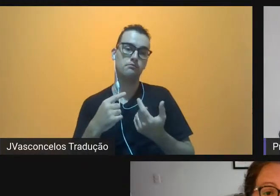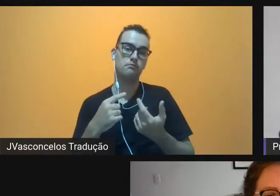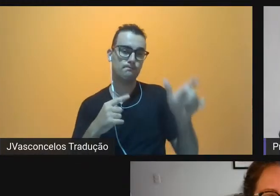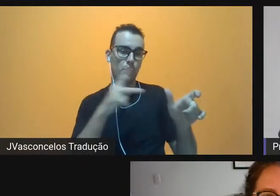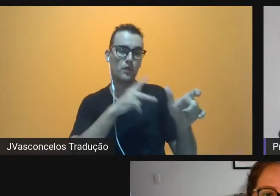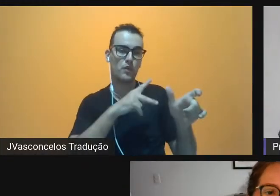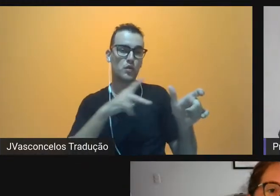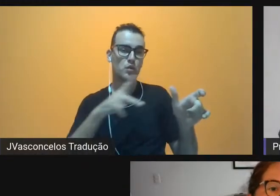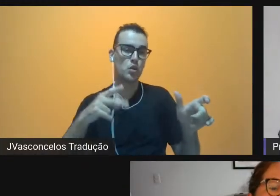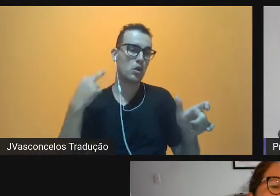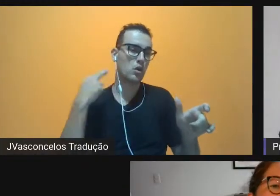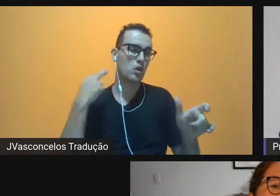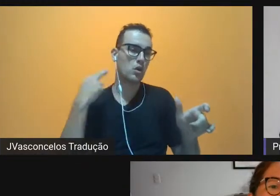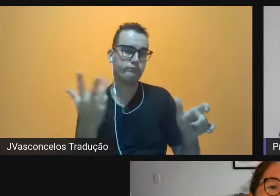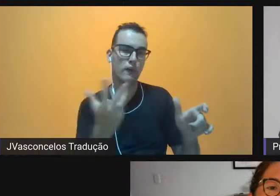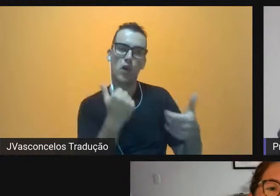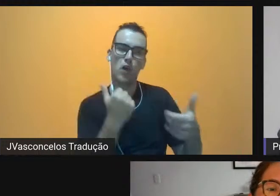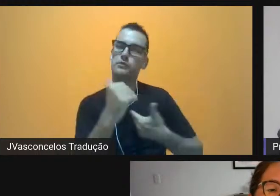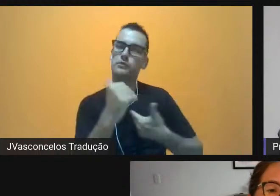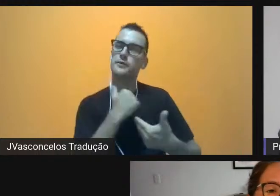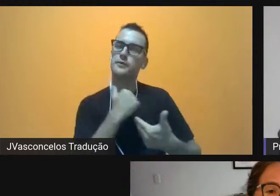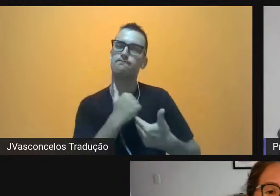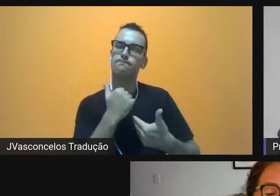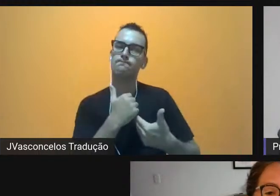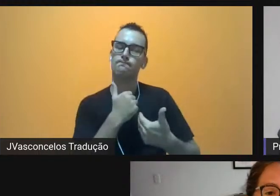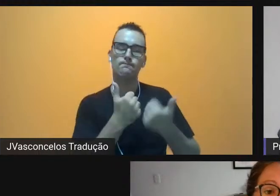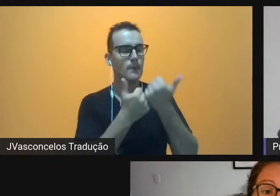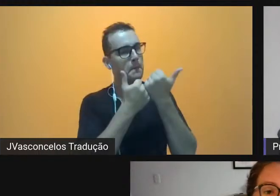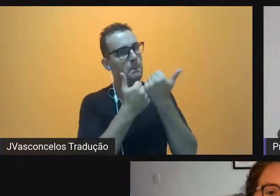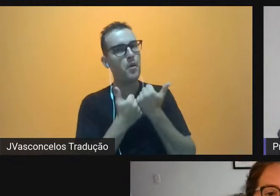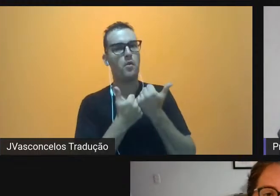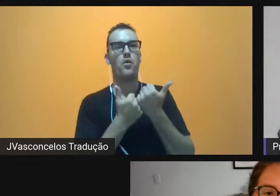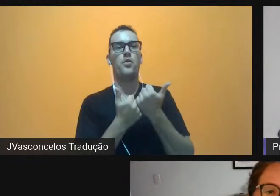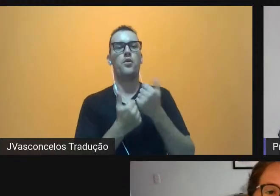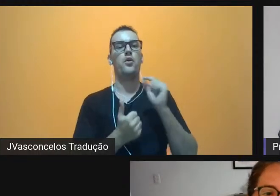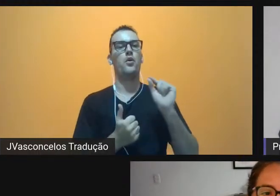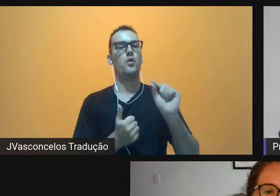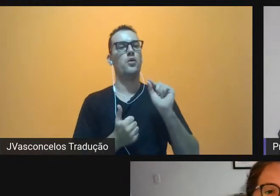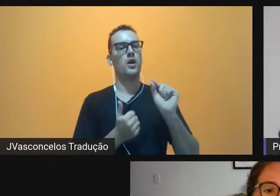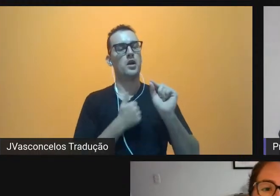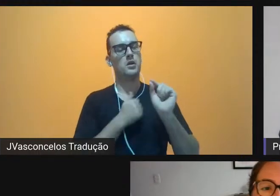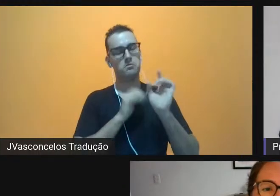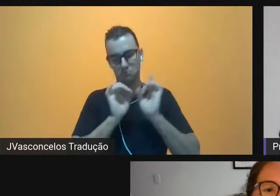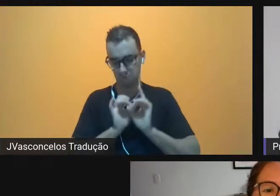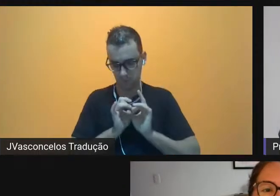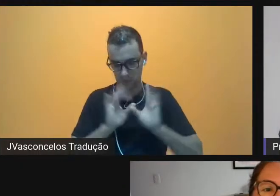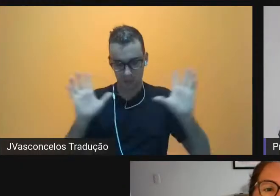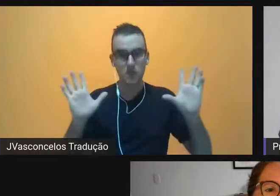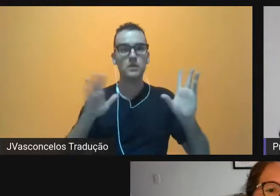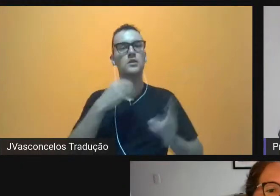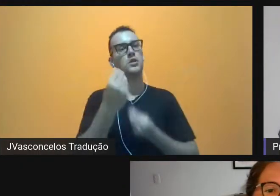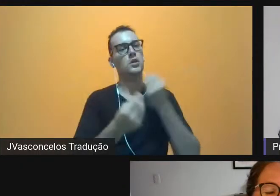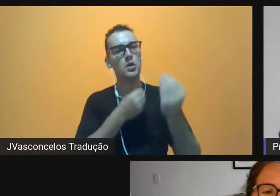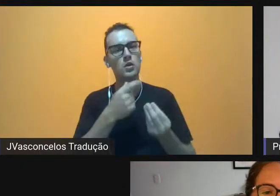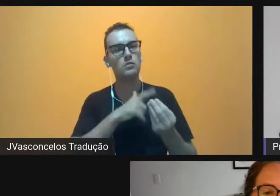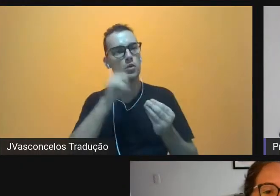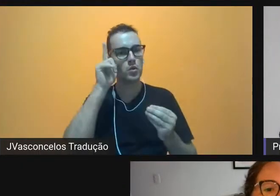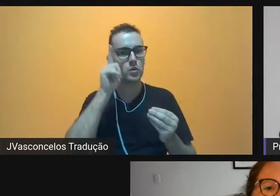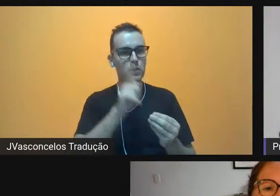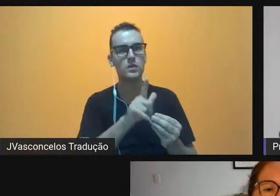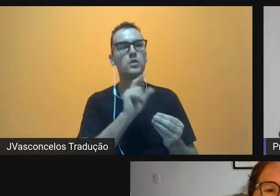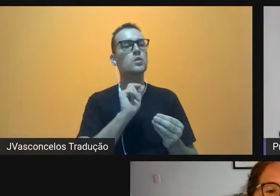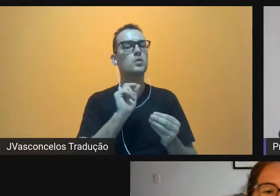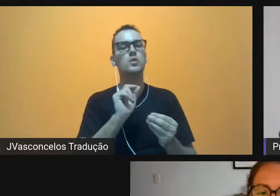pessoa muito parceira, aquela pessoa que me deu a liberdade para eu poder conduzir, e ela